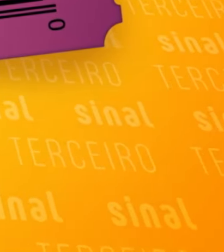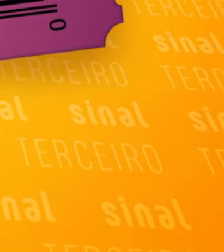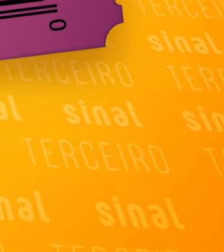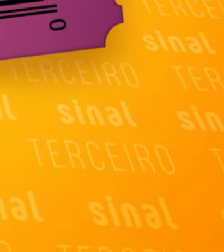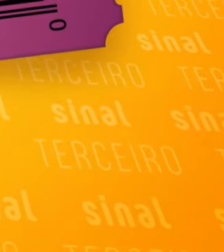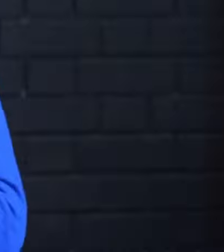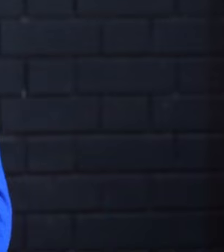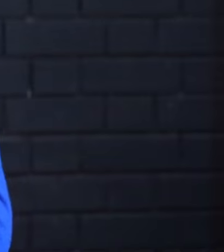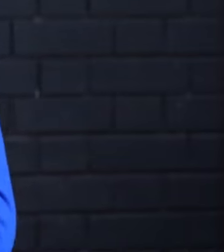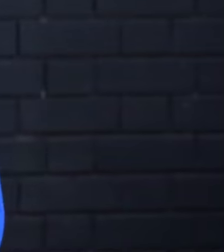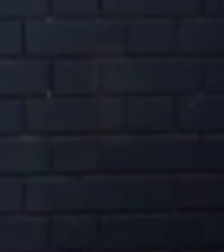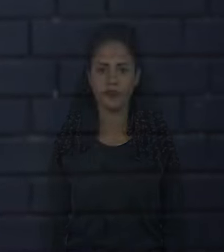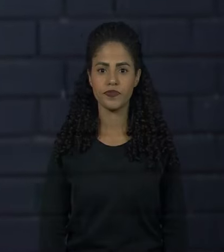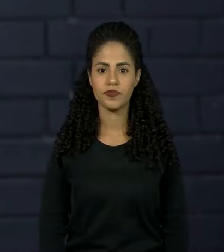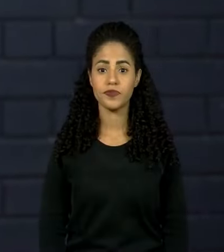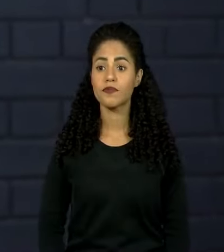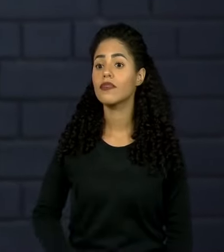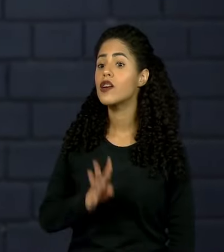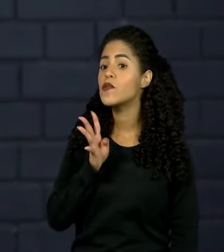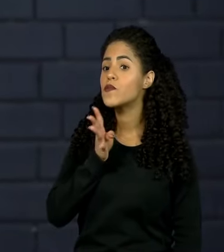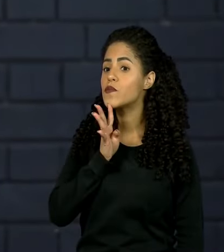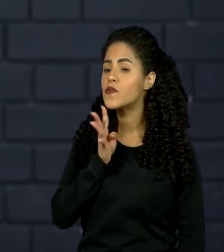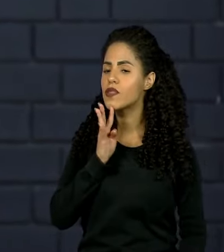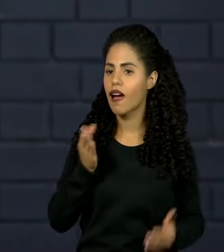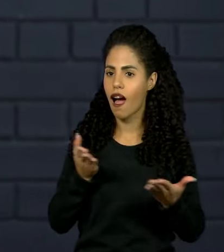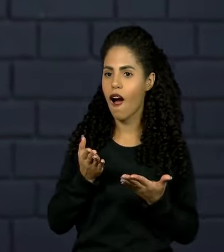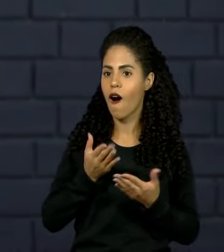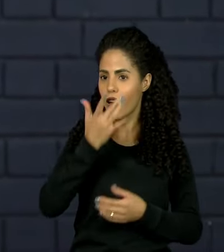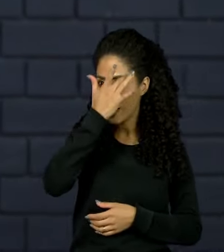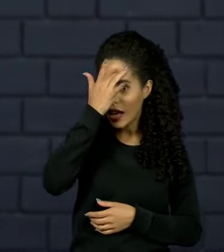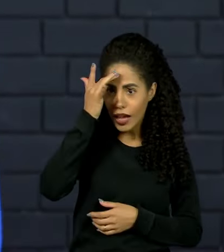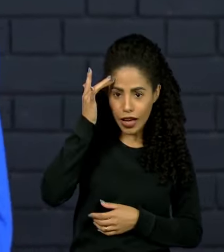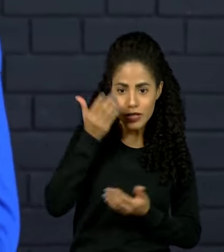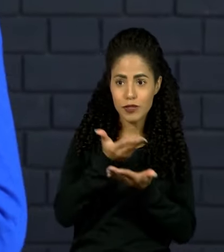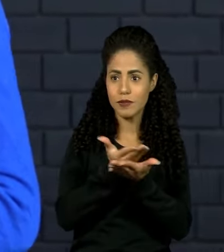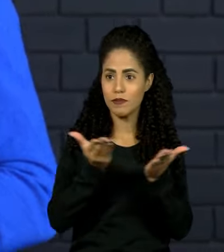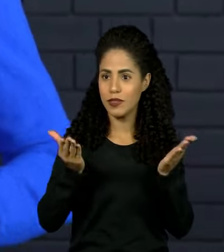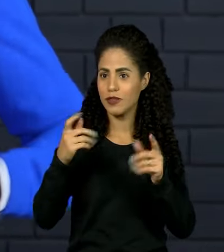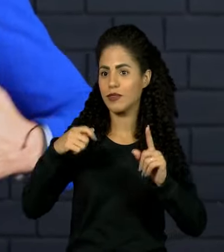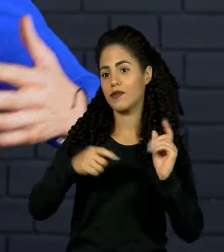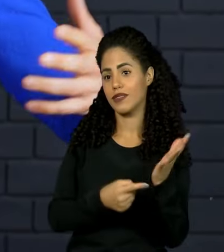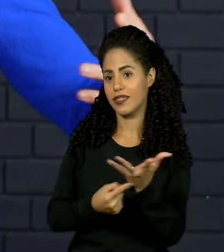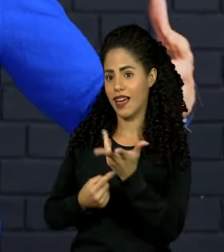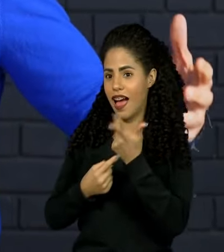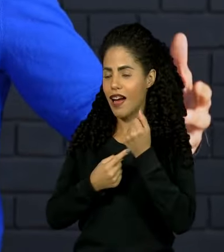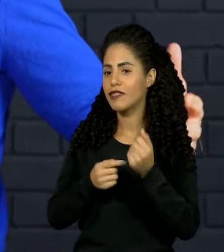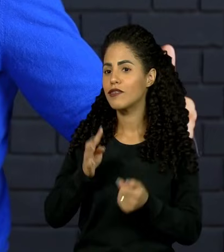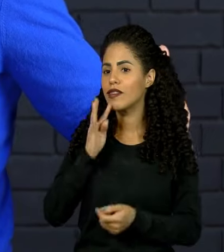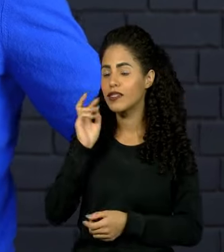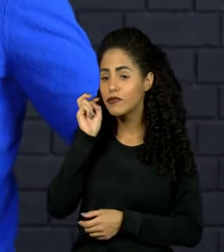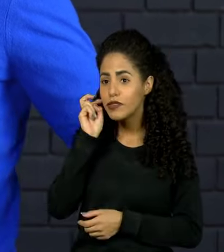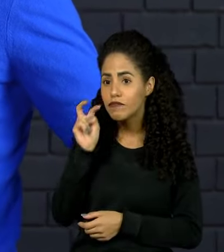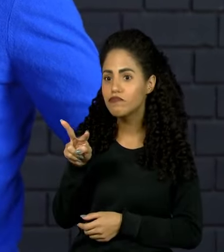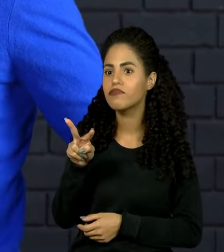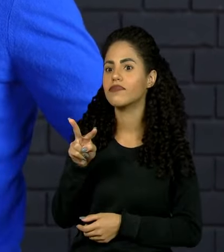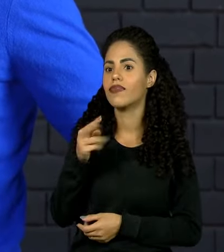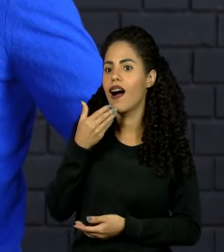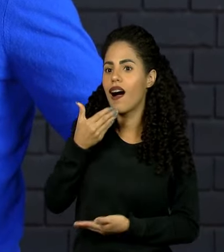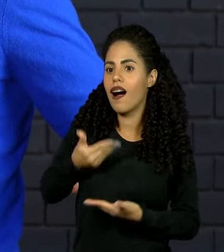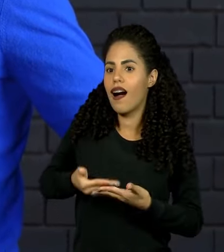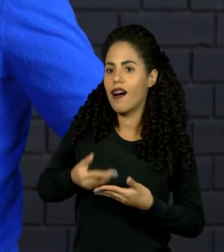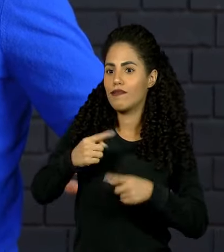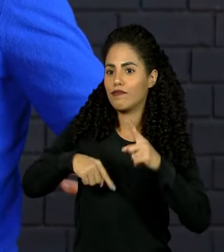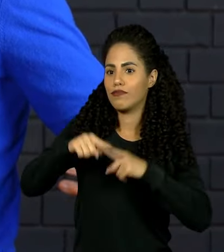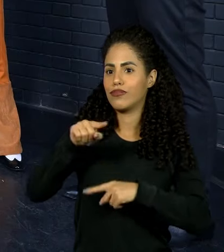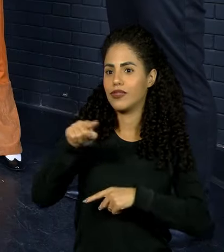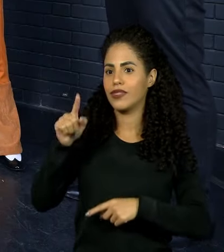comigo agora a gente vai conhecer um pouquinho os artistas que fazem essa peça pela reação das pessoas é impressionante o sucesso